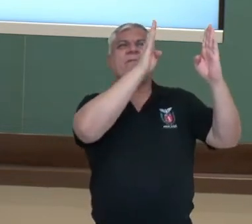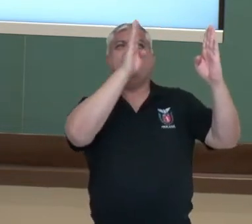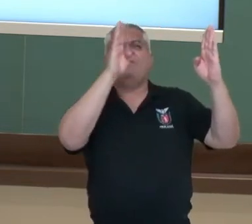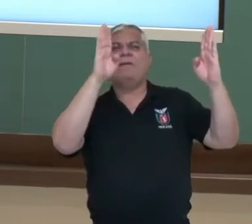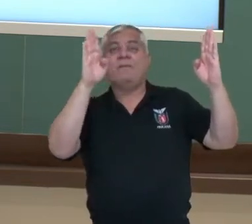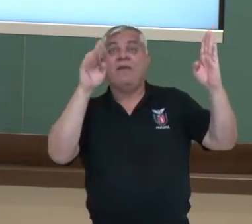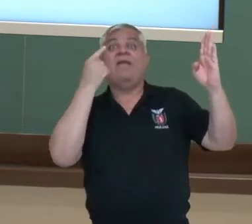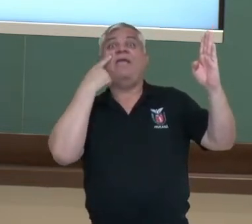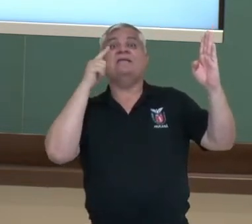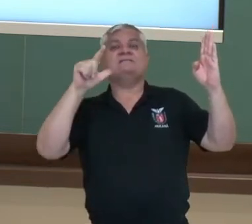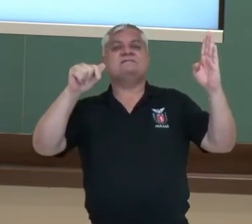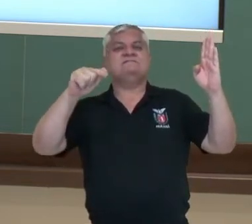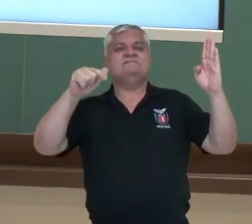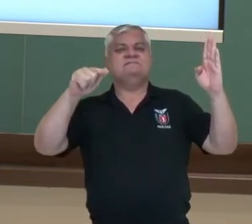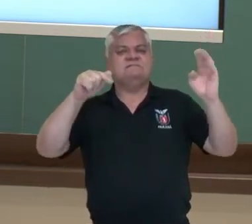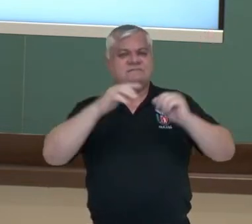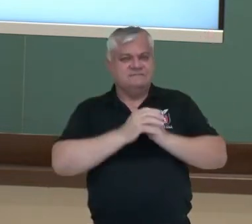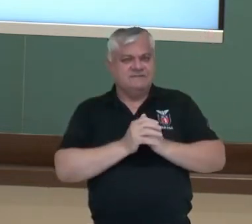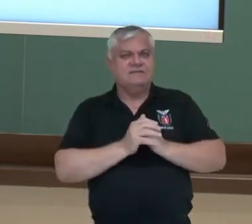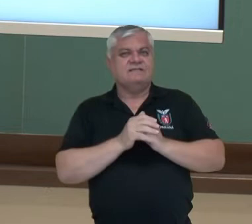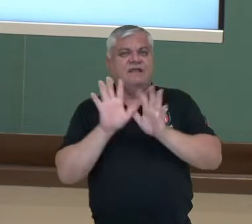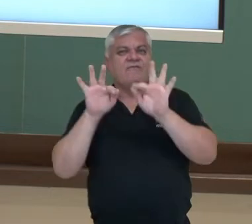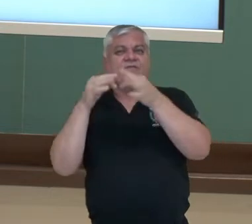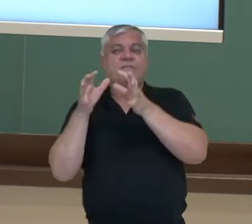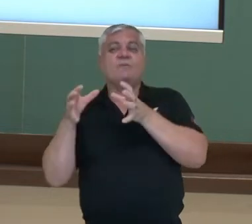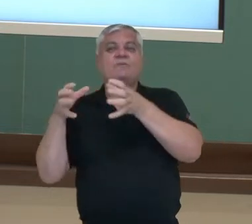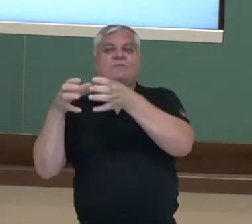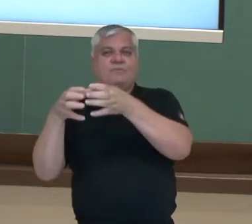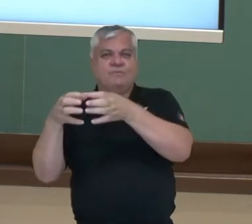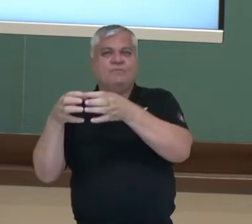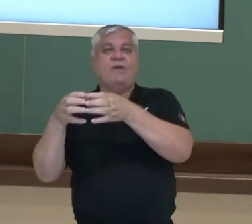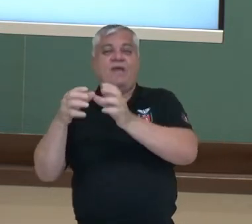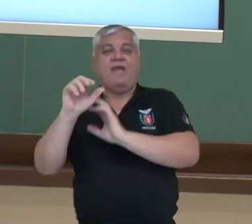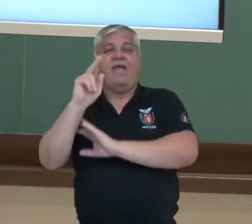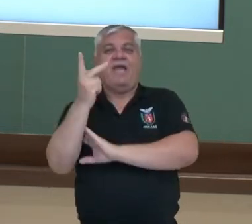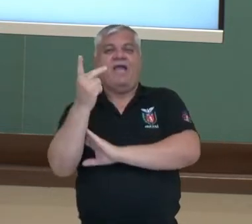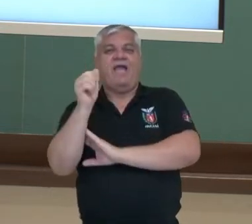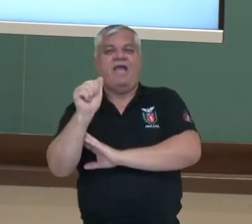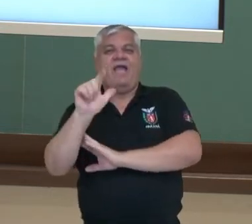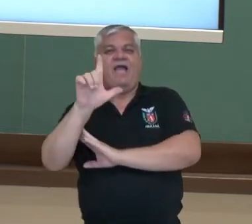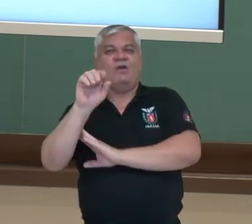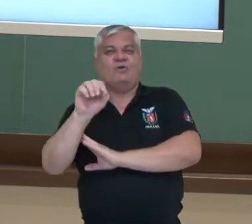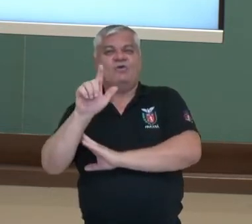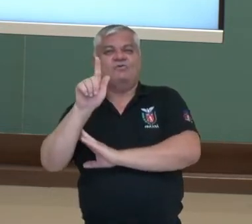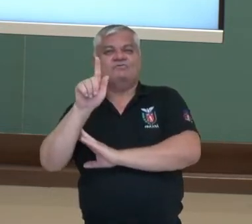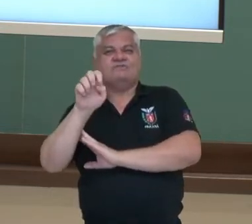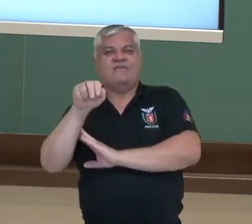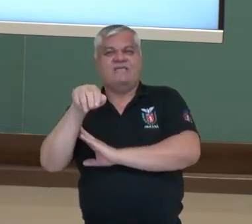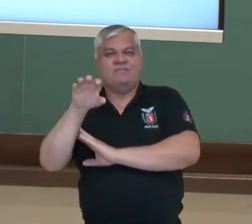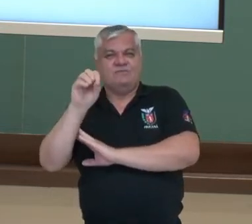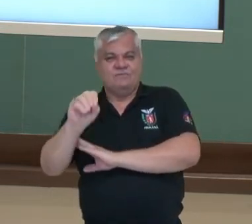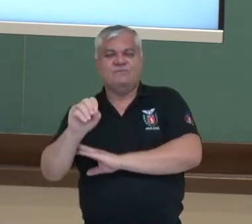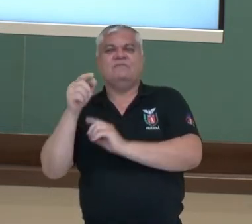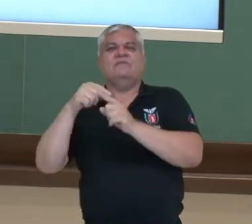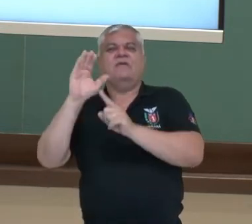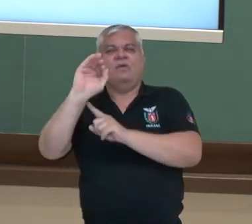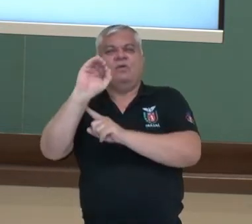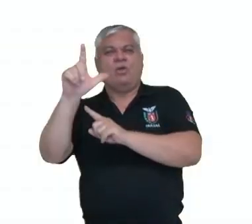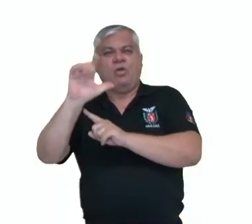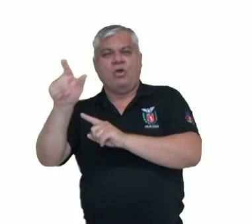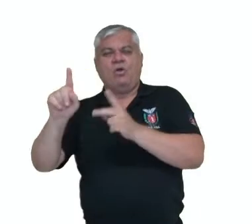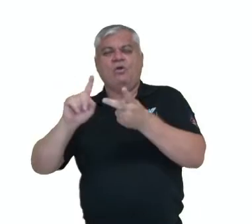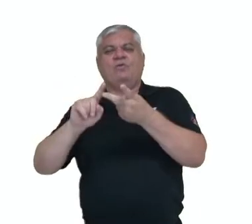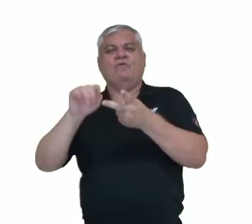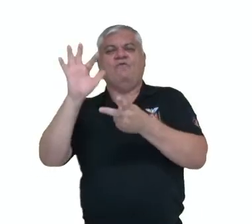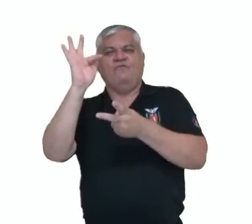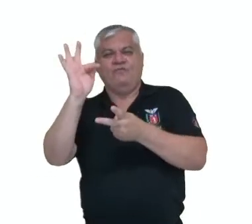por sinal, né? A família, denominada família dos halogênios. E ali nós temos cloro, ali nós temos flúor,